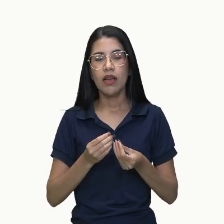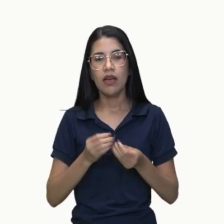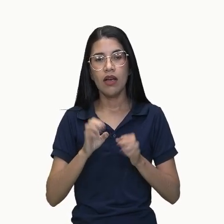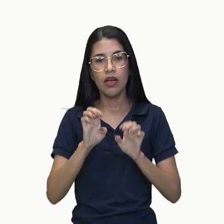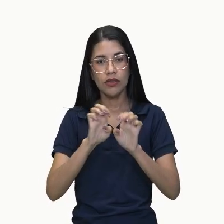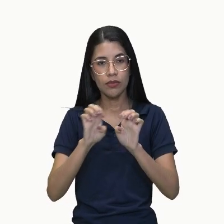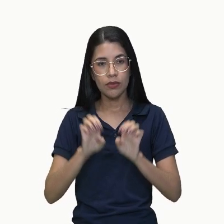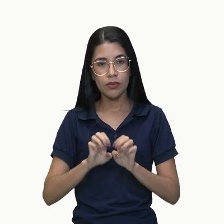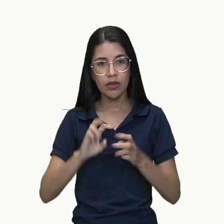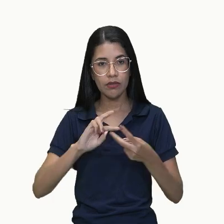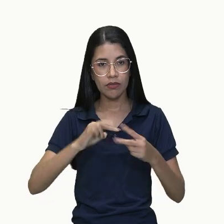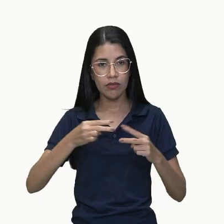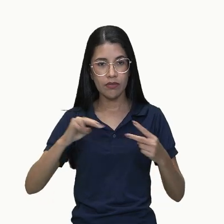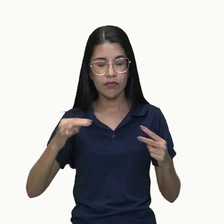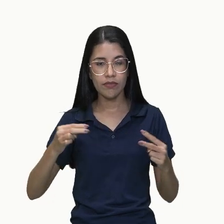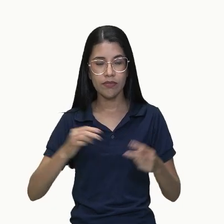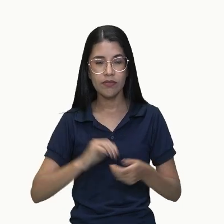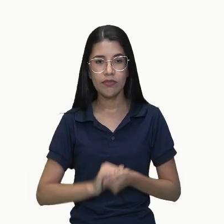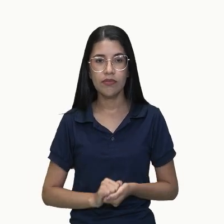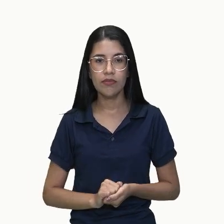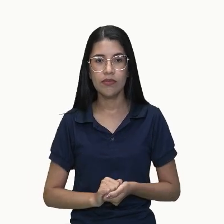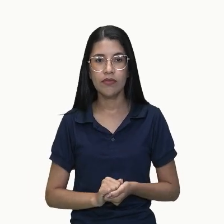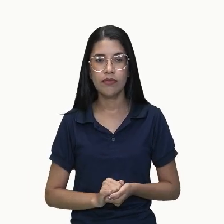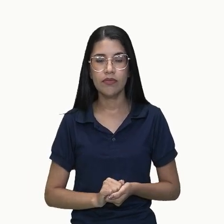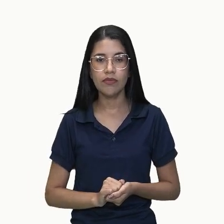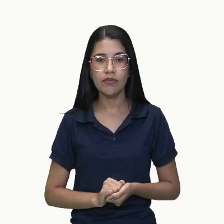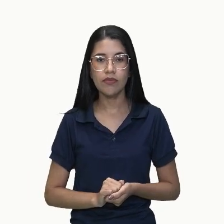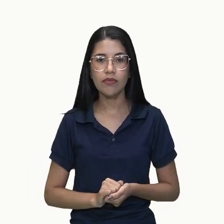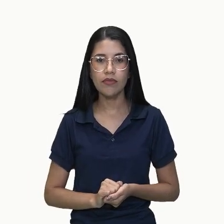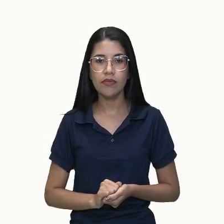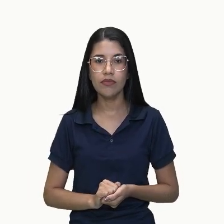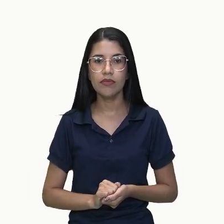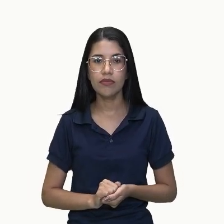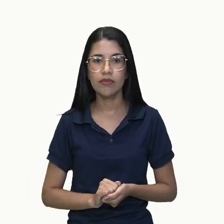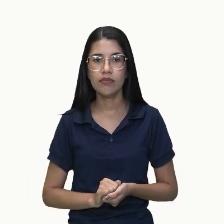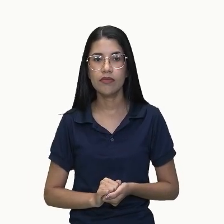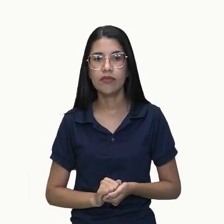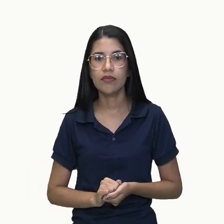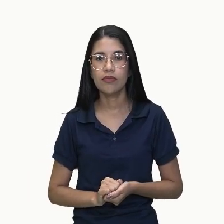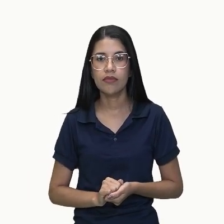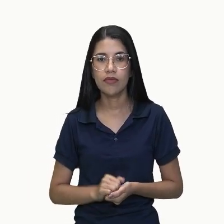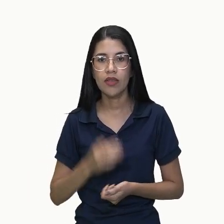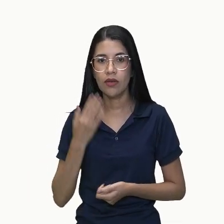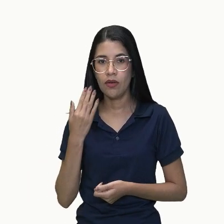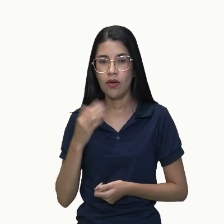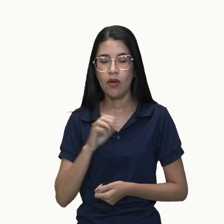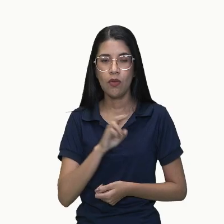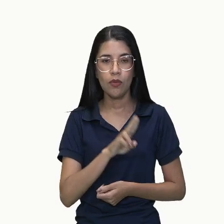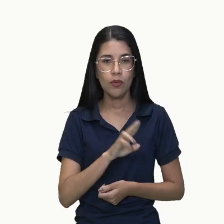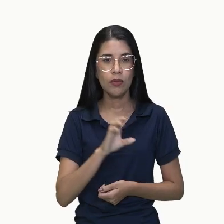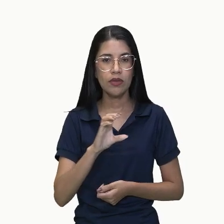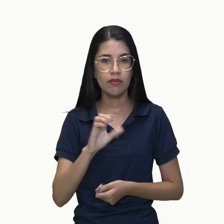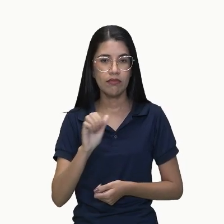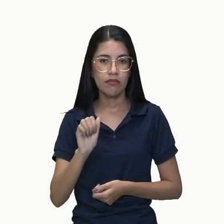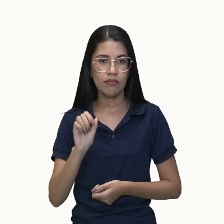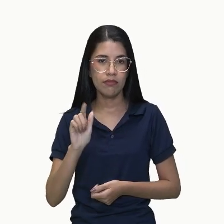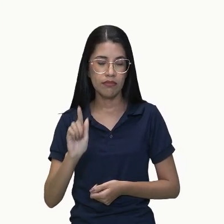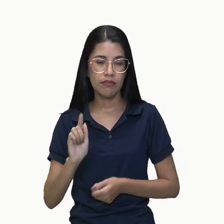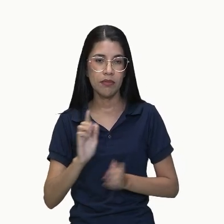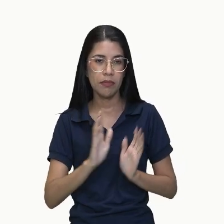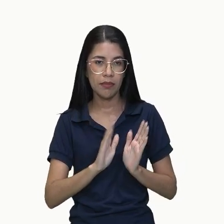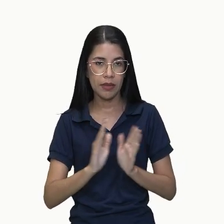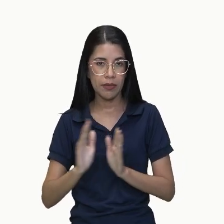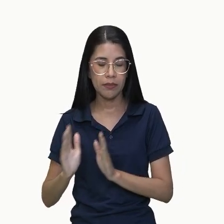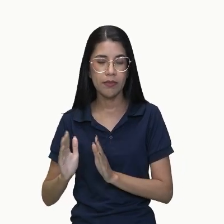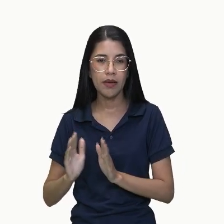Então, na segunda base U, na segunda base C, na segunda base A, G. Ai, professor,